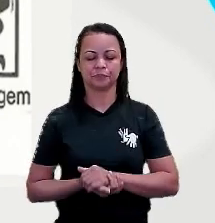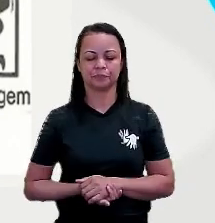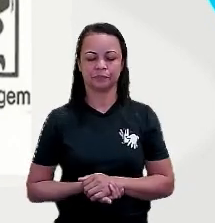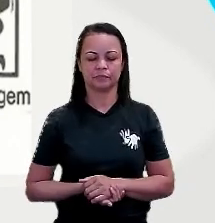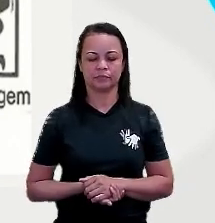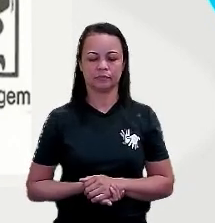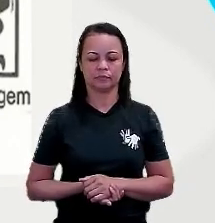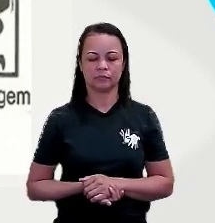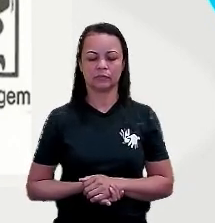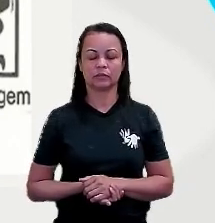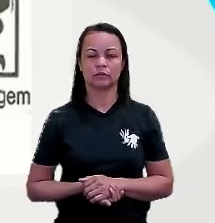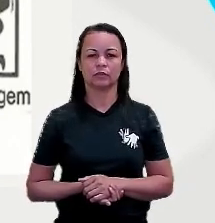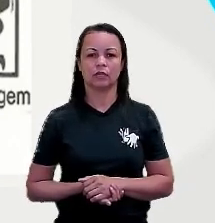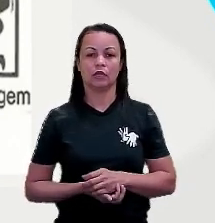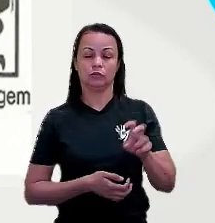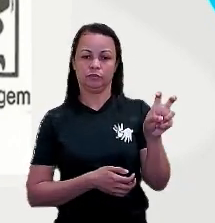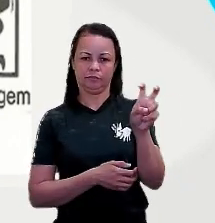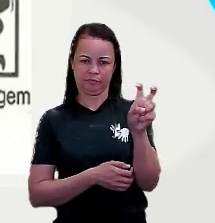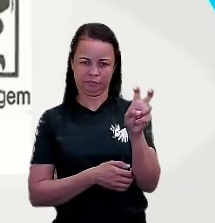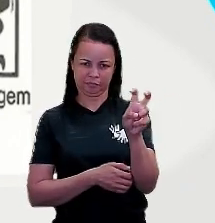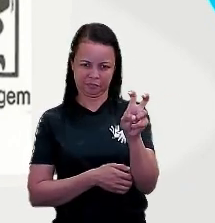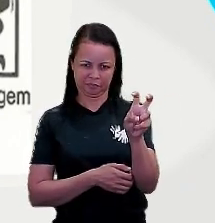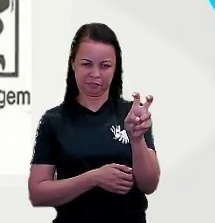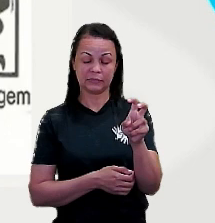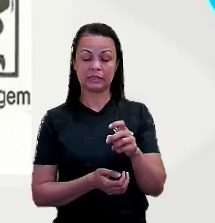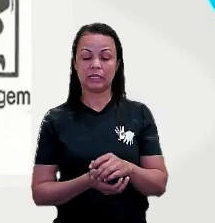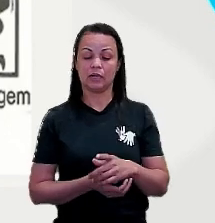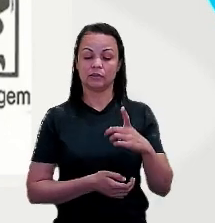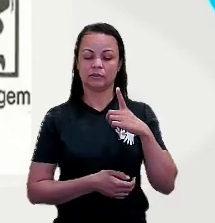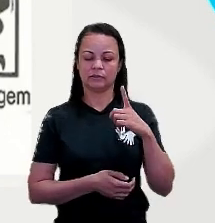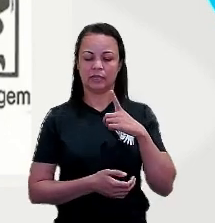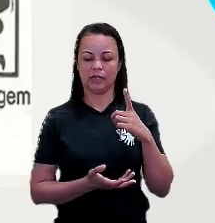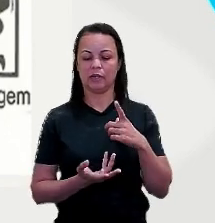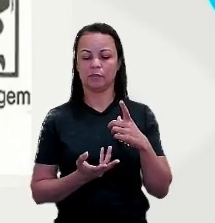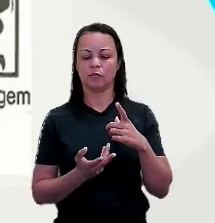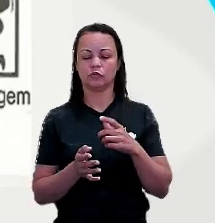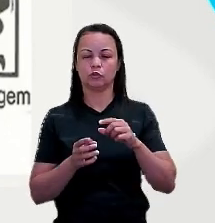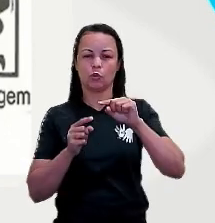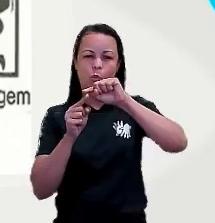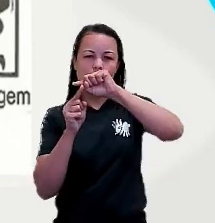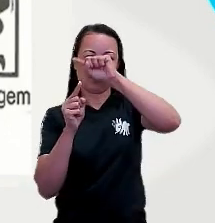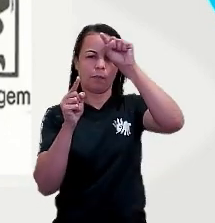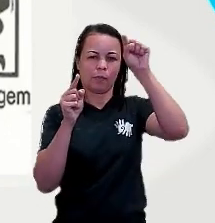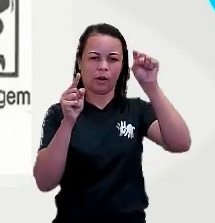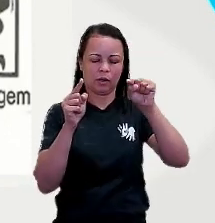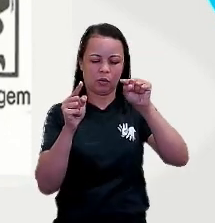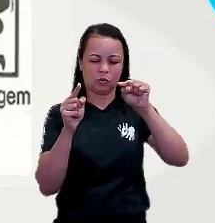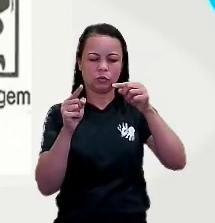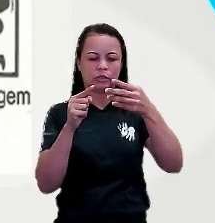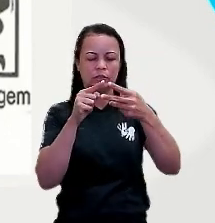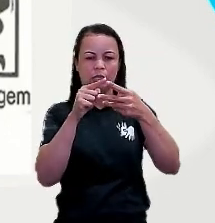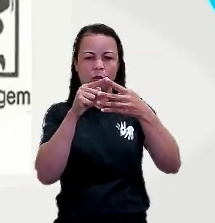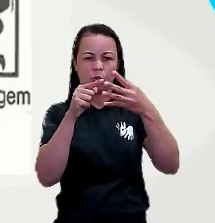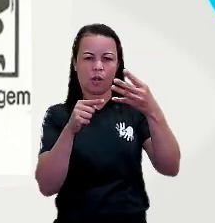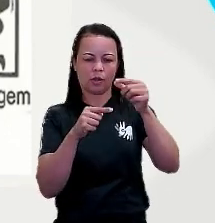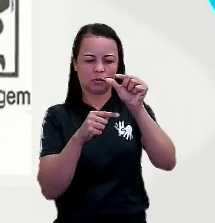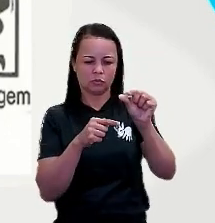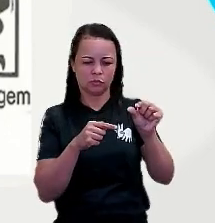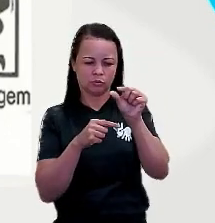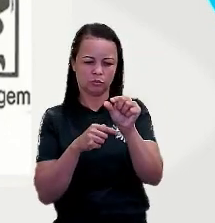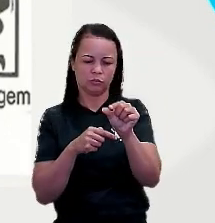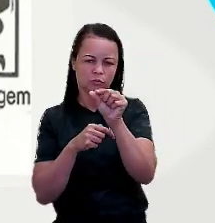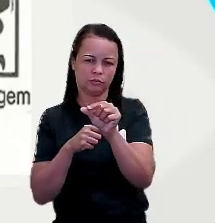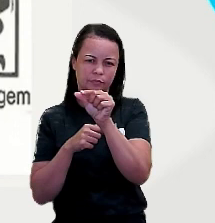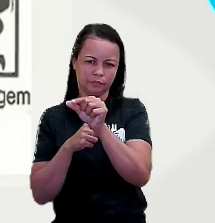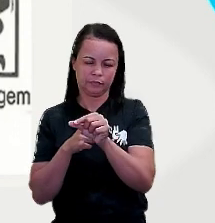Já no quinto quadrinho, temos aí um balão onde tem 4 setinhas.